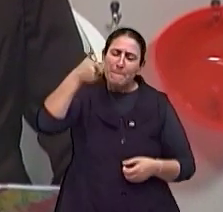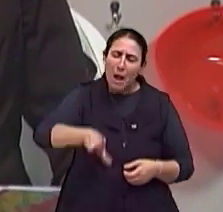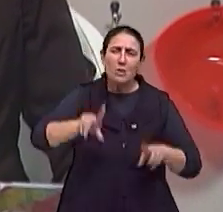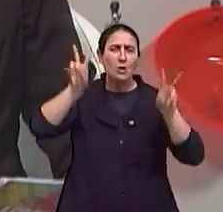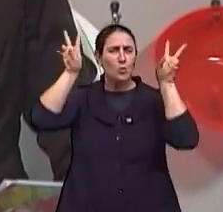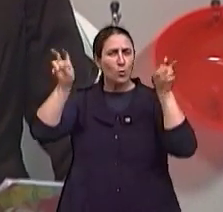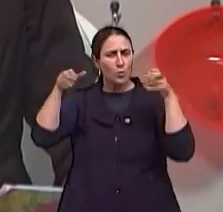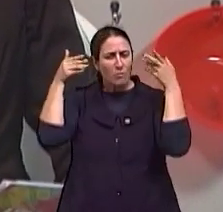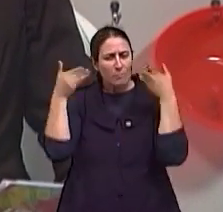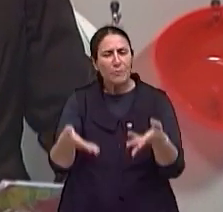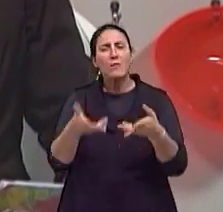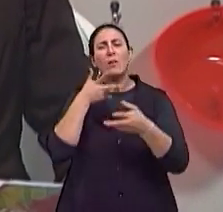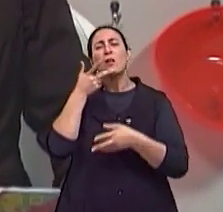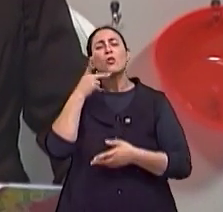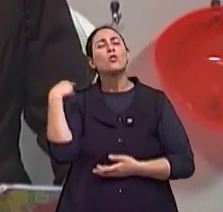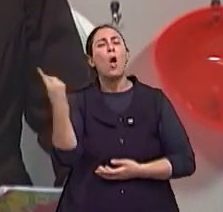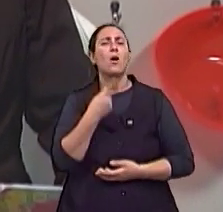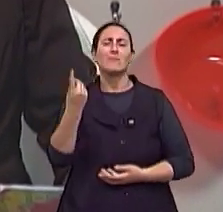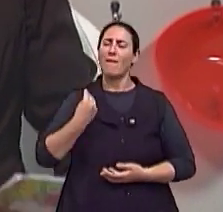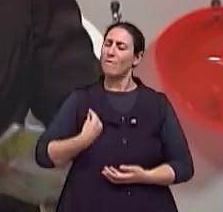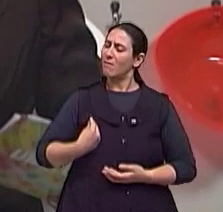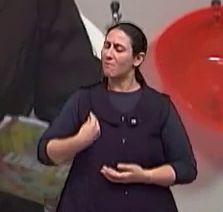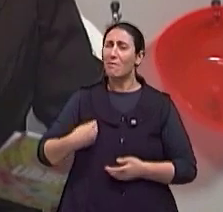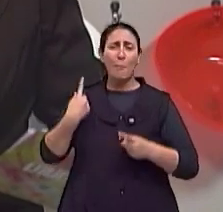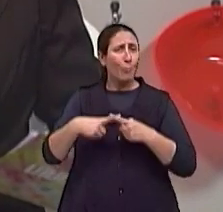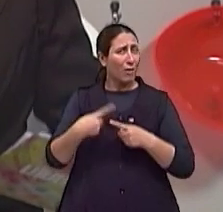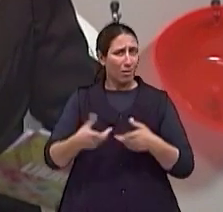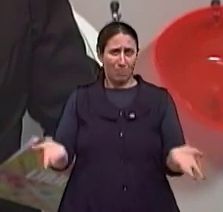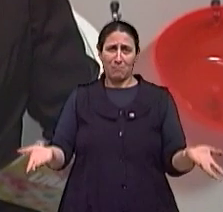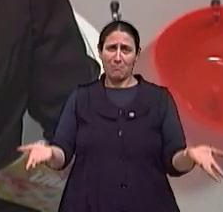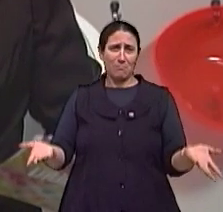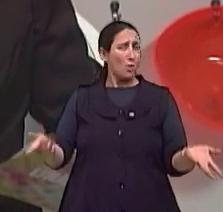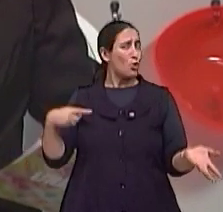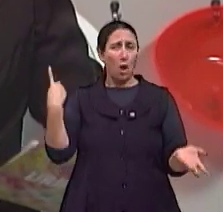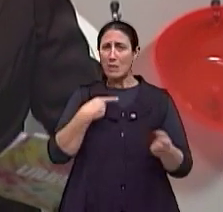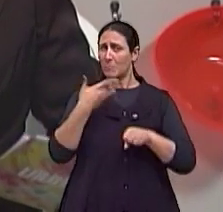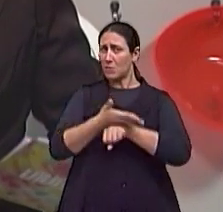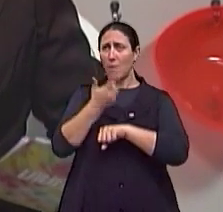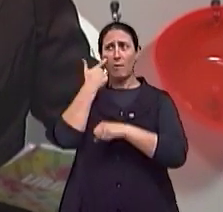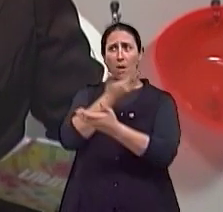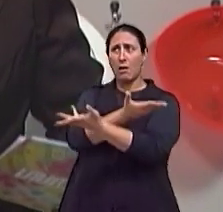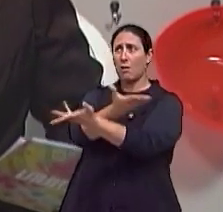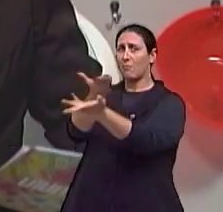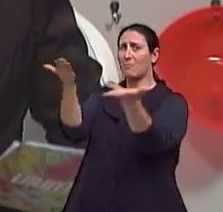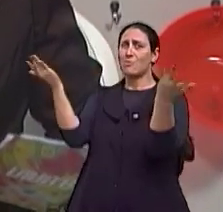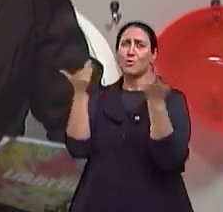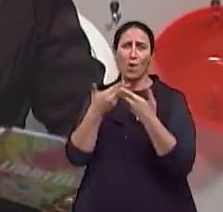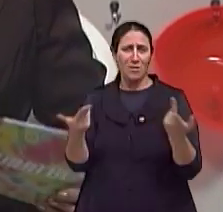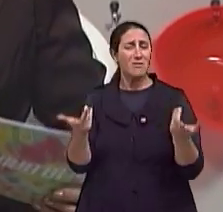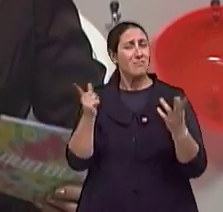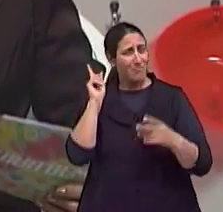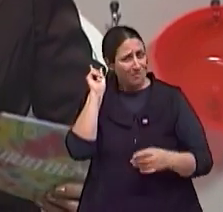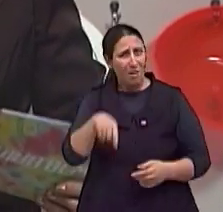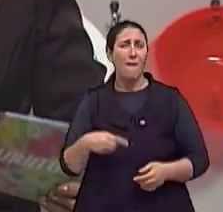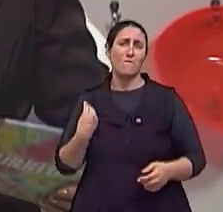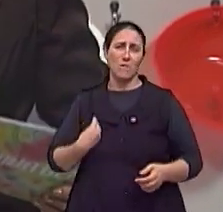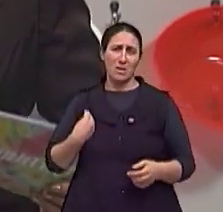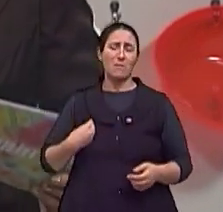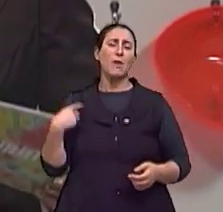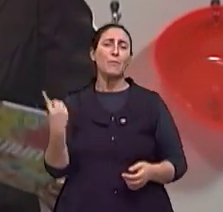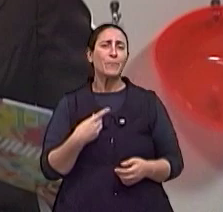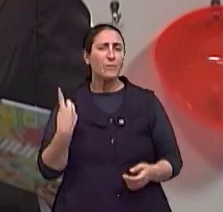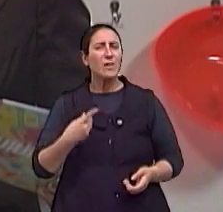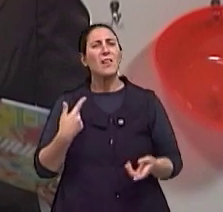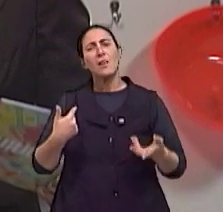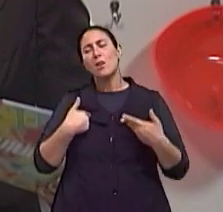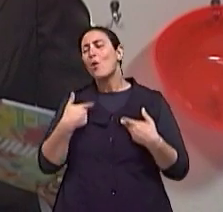sobre este assunto, sobre a nossa vida. Porque a gente está no meio, está aí participando de tudo isso. Com certeza é a nossa vida que a gente está falando aqui, né?